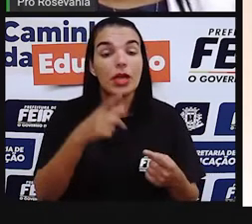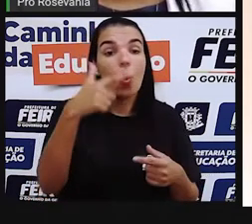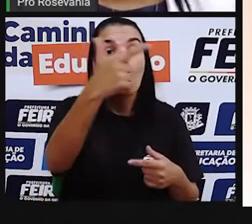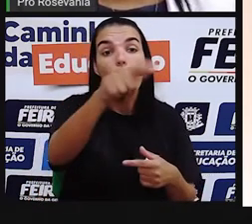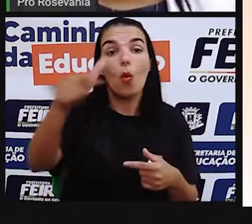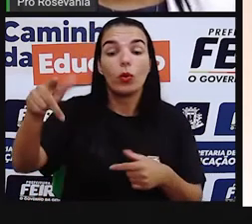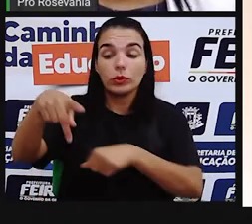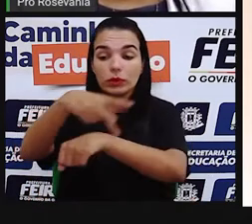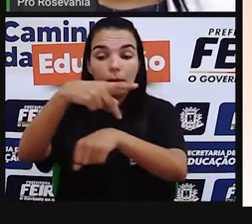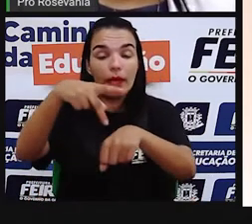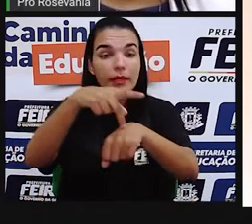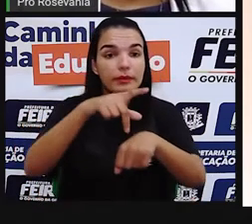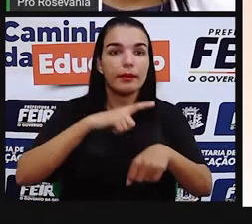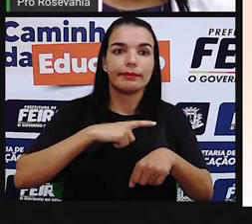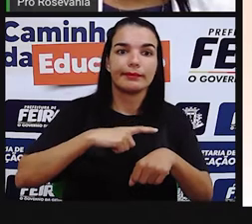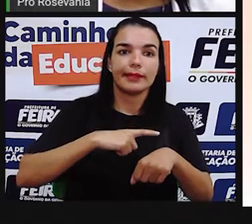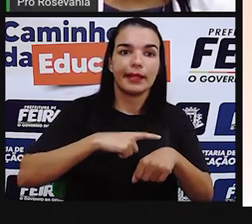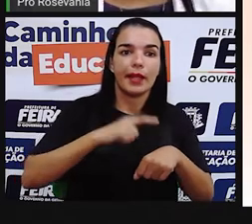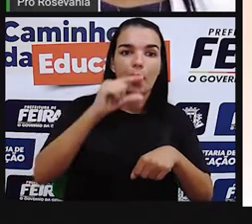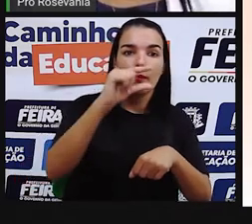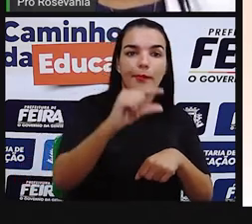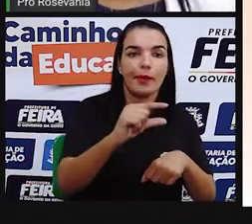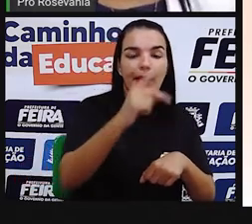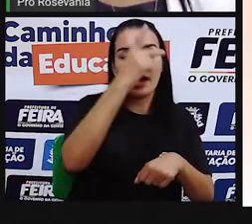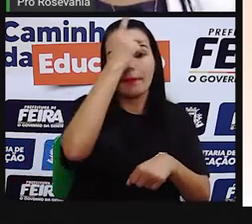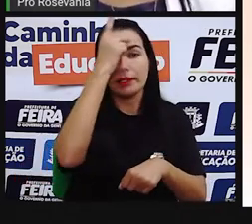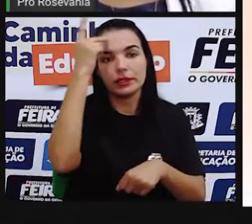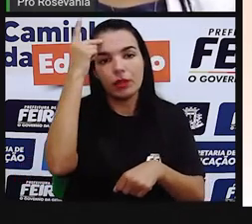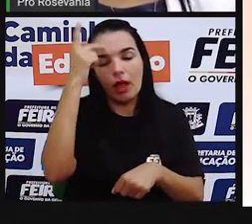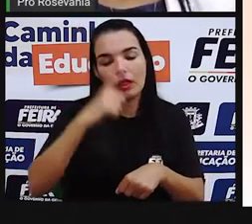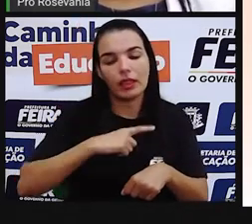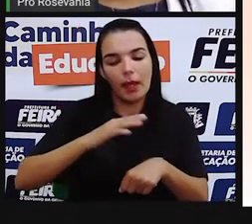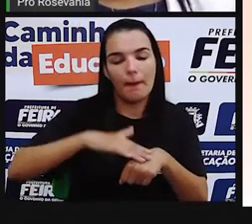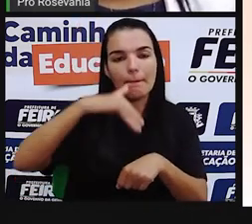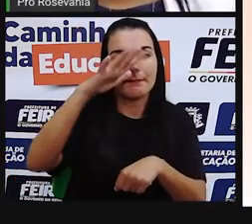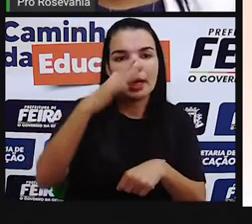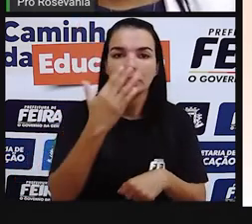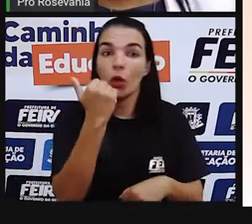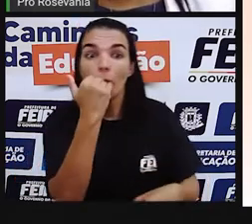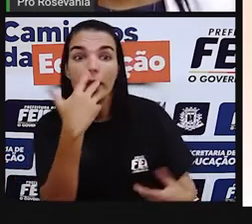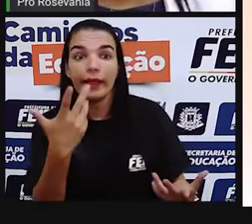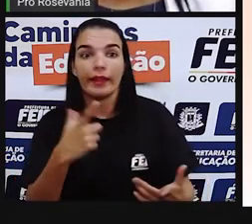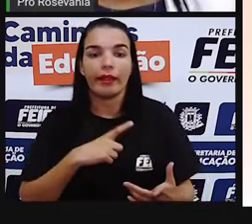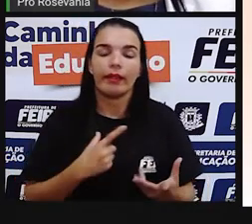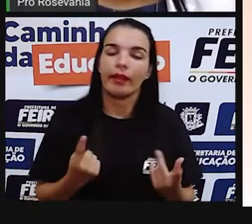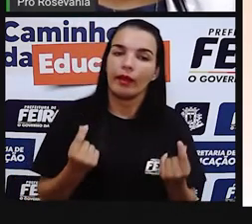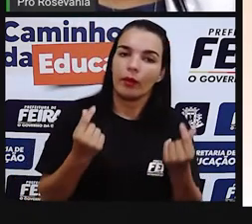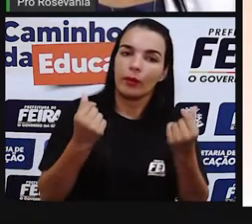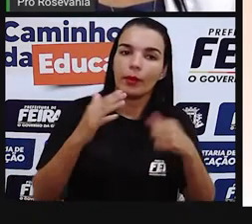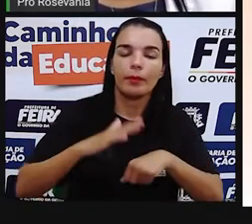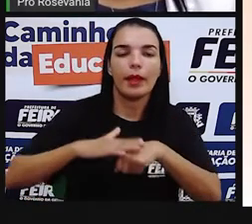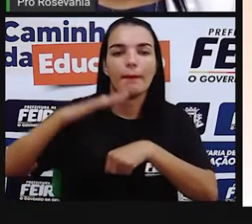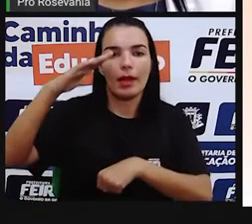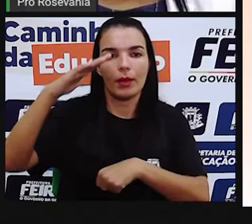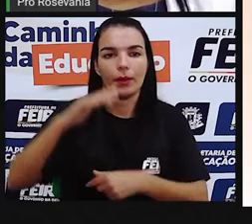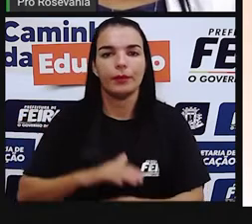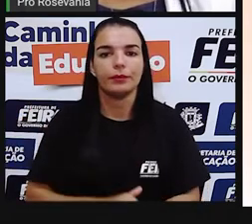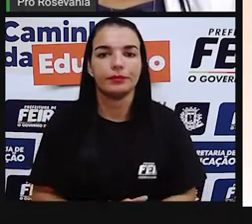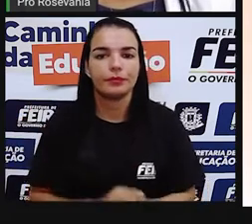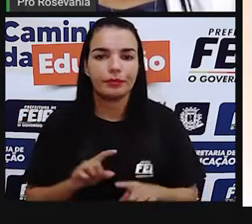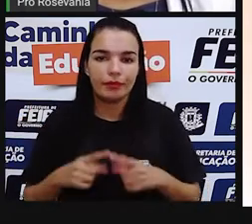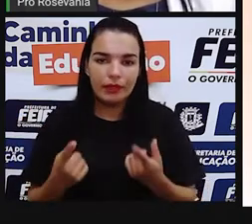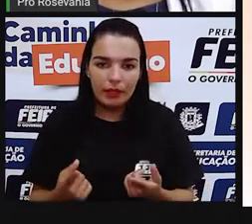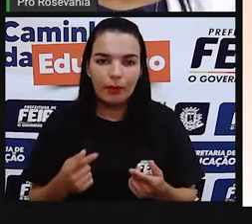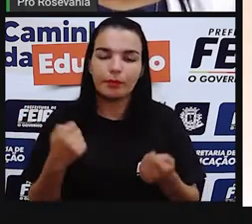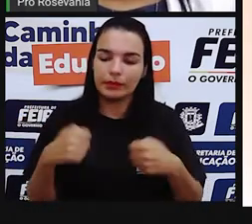a população mais pobre tem até um amparo melhor do que algumas outras populações do mundo. Né? Então, tudo isso